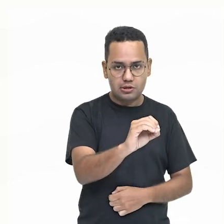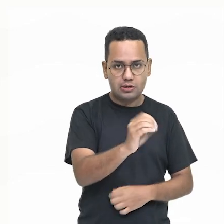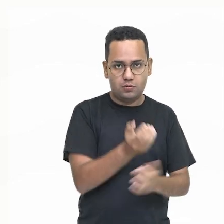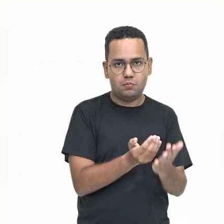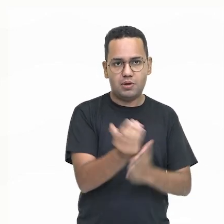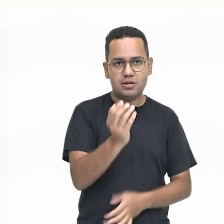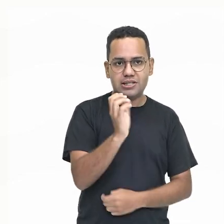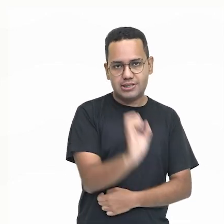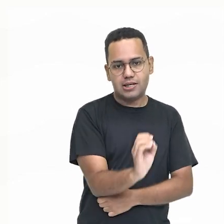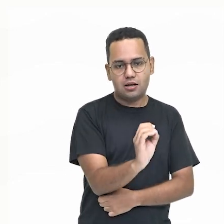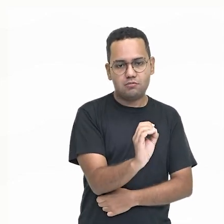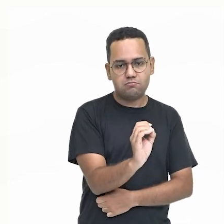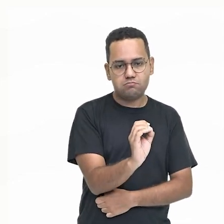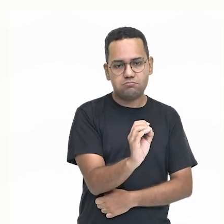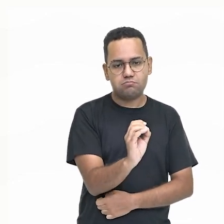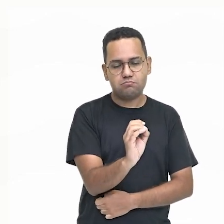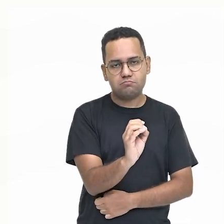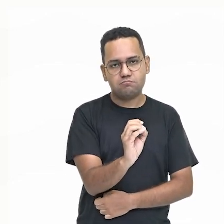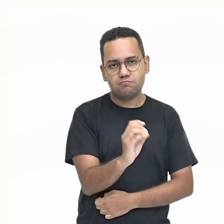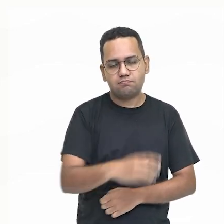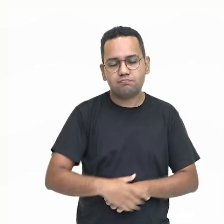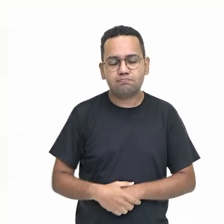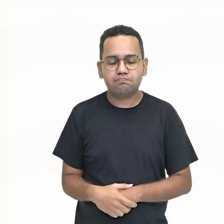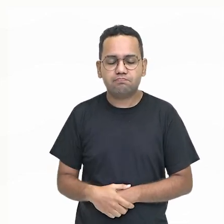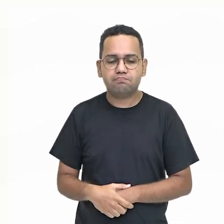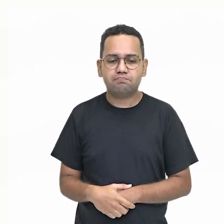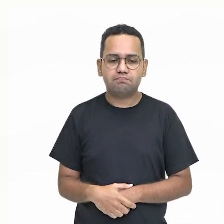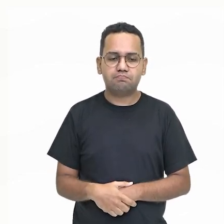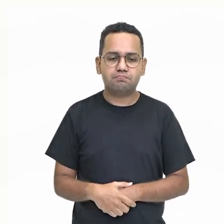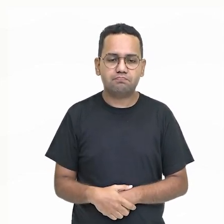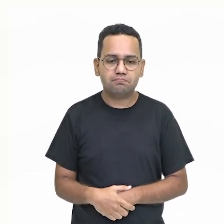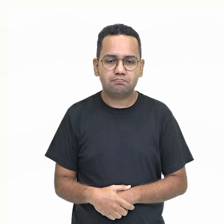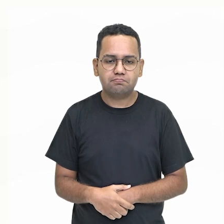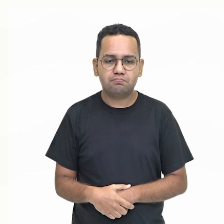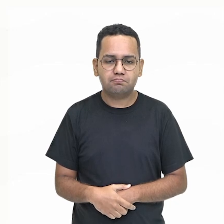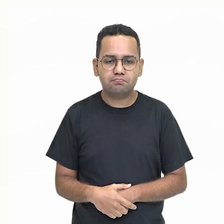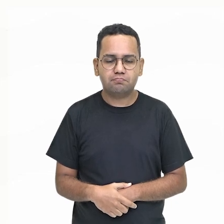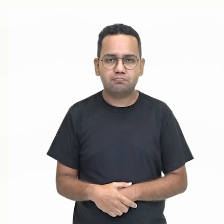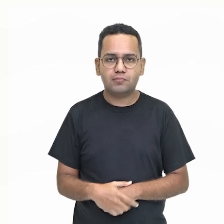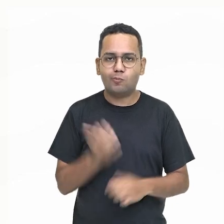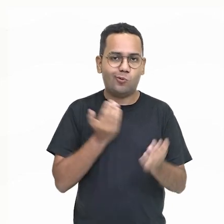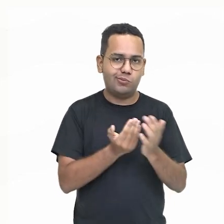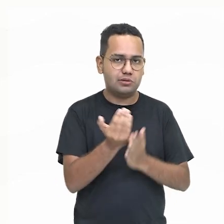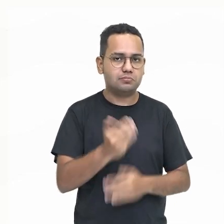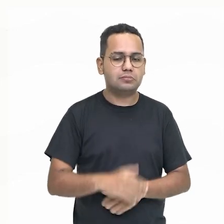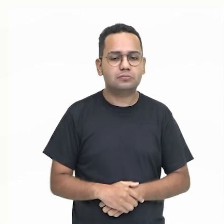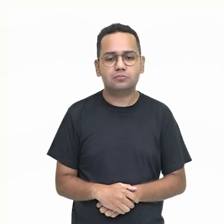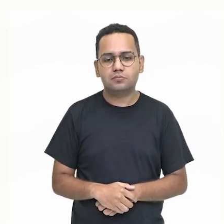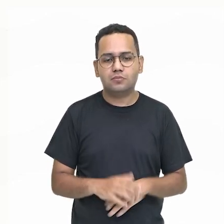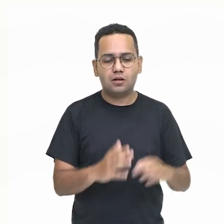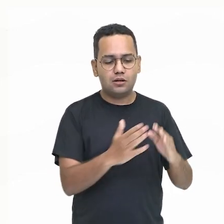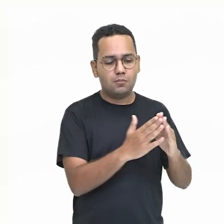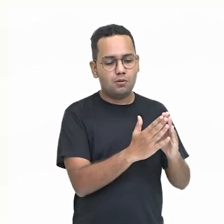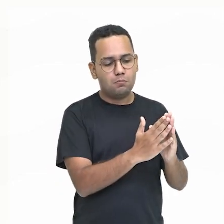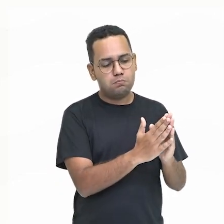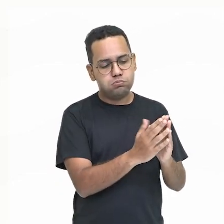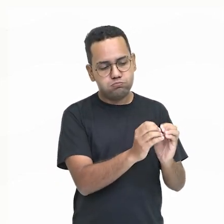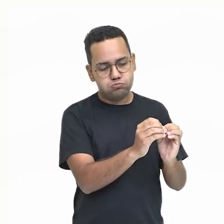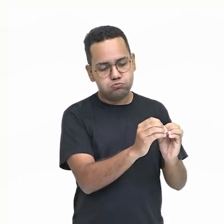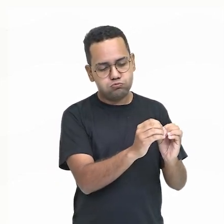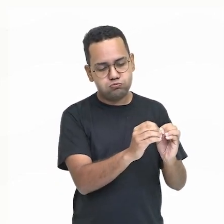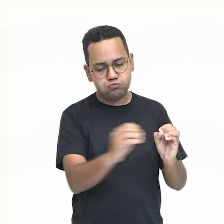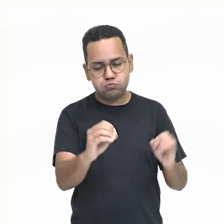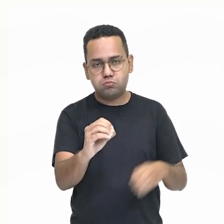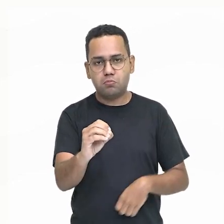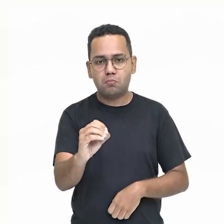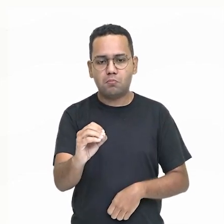zero que é o que a gente chama de origem do espaço né é o ponto de referência lá da trajetória e depois ela vai est na posição mais